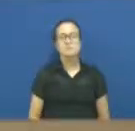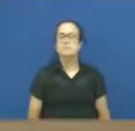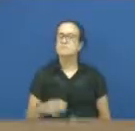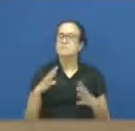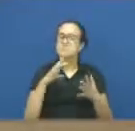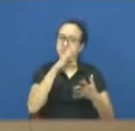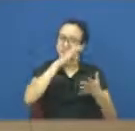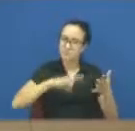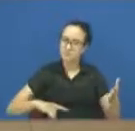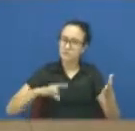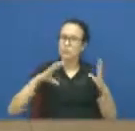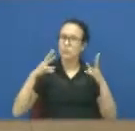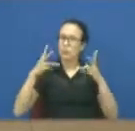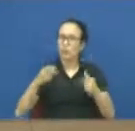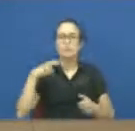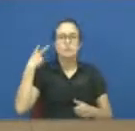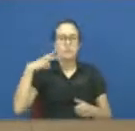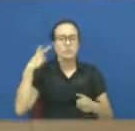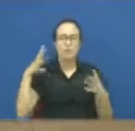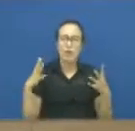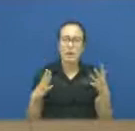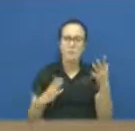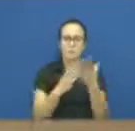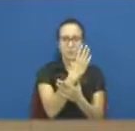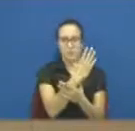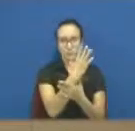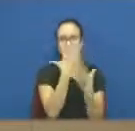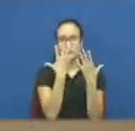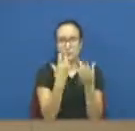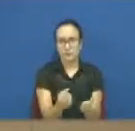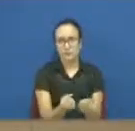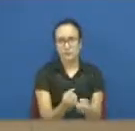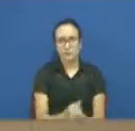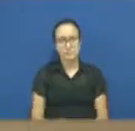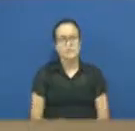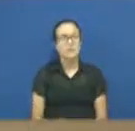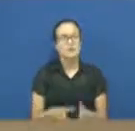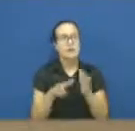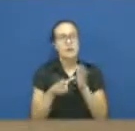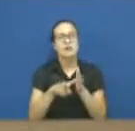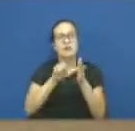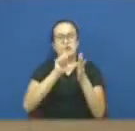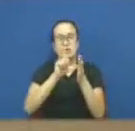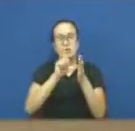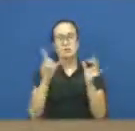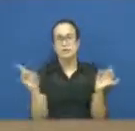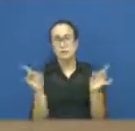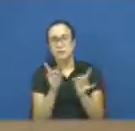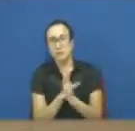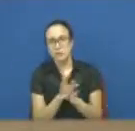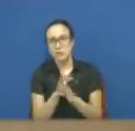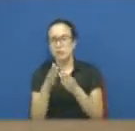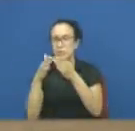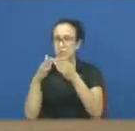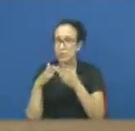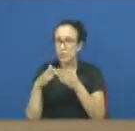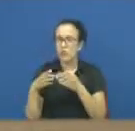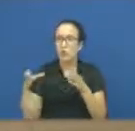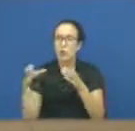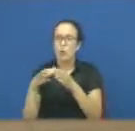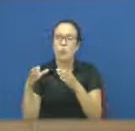por todos os senhores vereadores e vereadoras. Antes de encerrar os trabalhos, a presidência solicita ao líder do bloco,